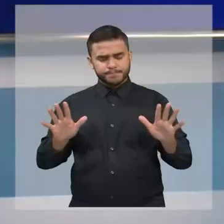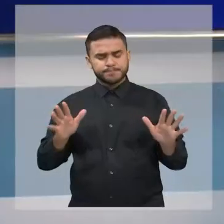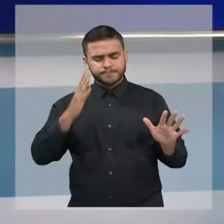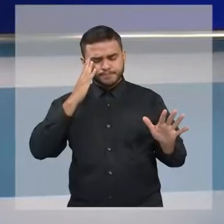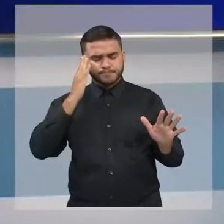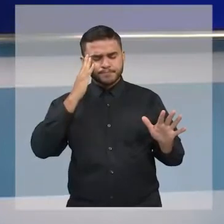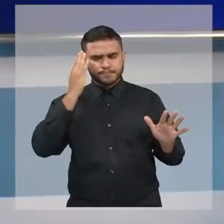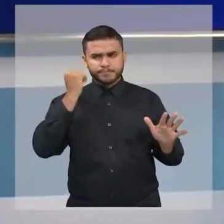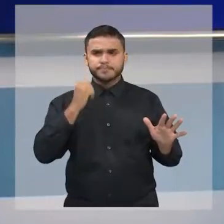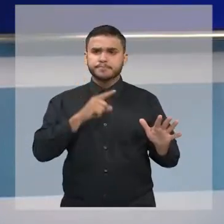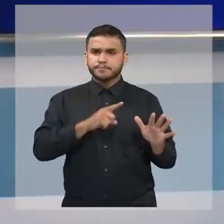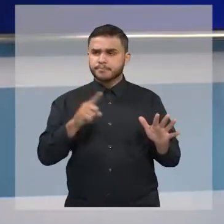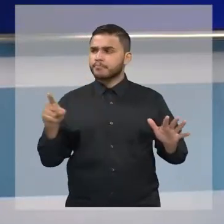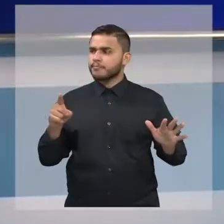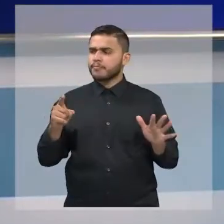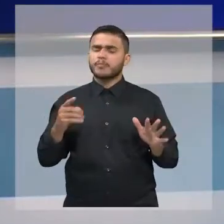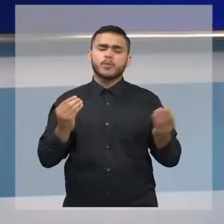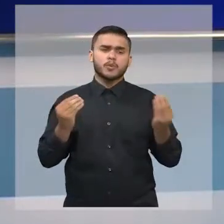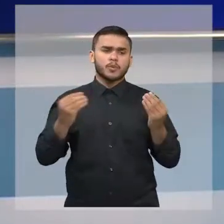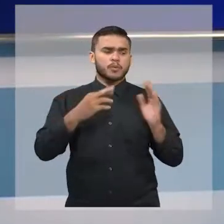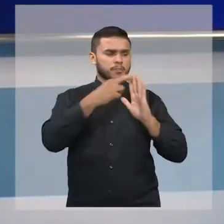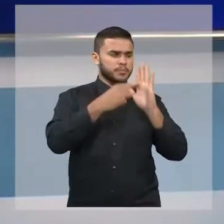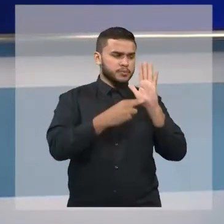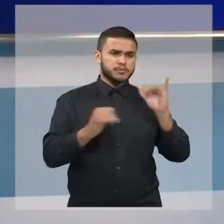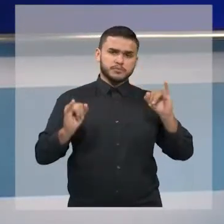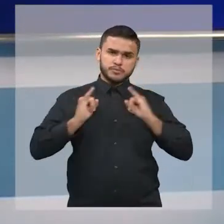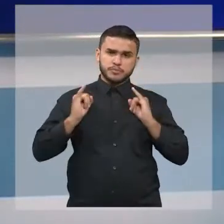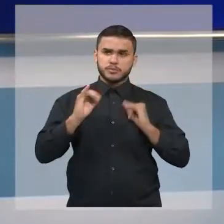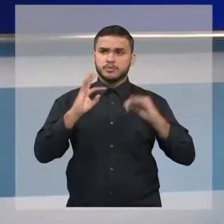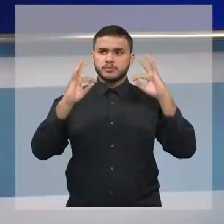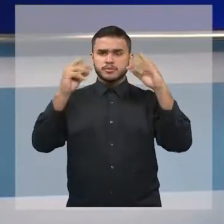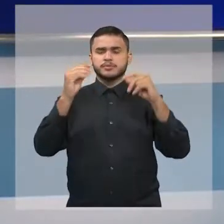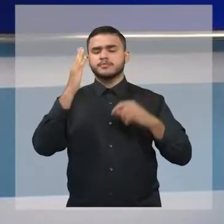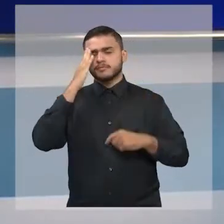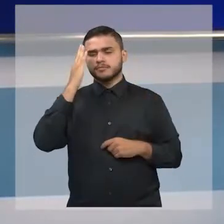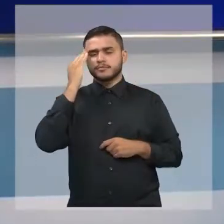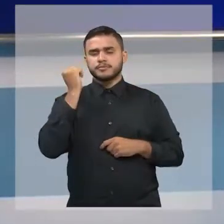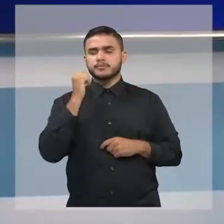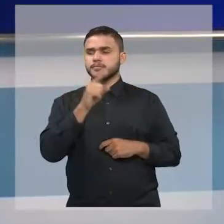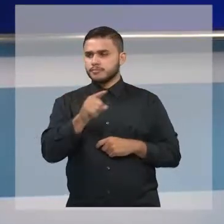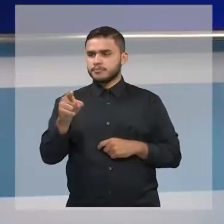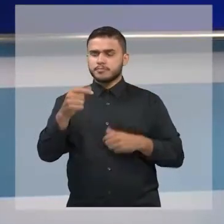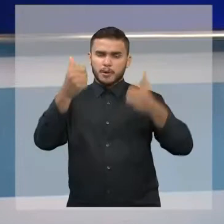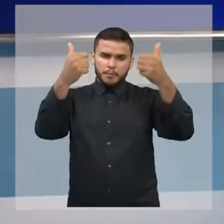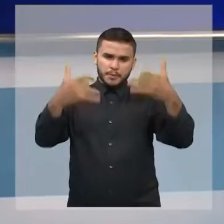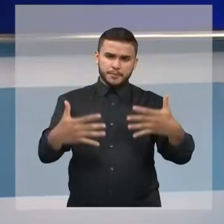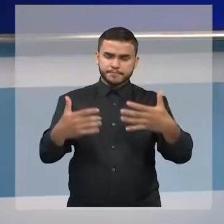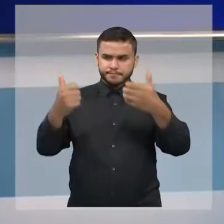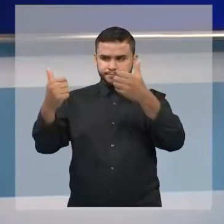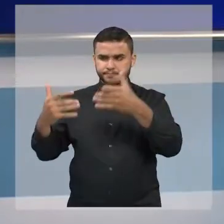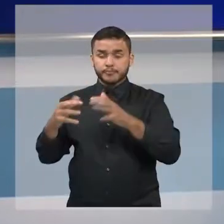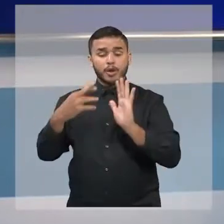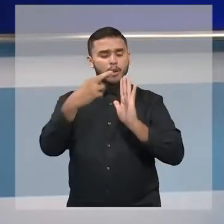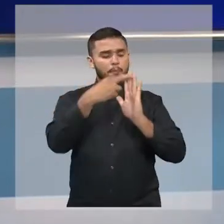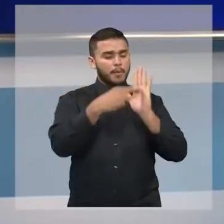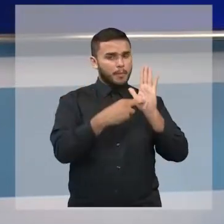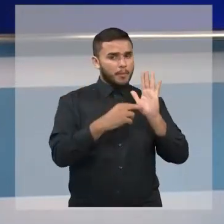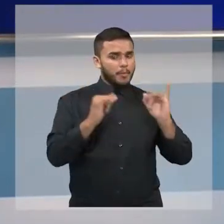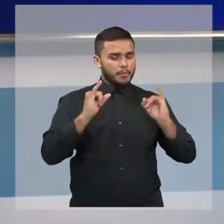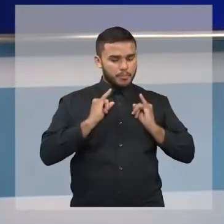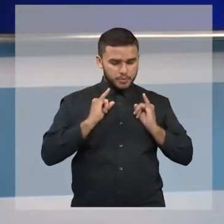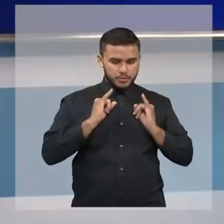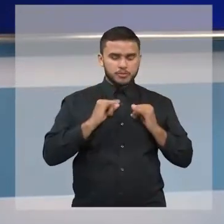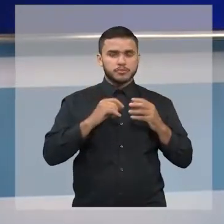até concomitante à reforma da Previdência, que vocês acabaram de mencionar uma delas, eu vou colocar a outra. A reforma da